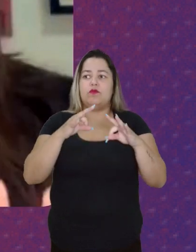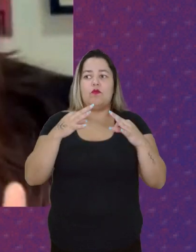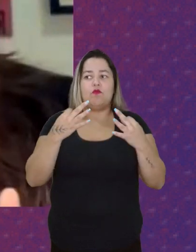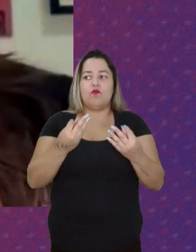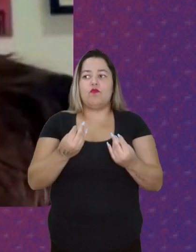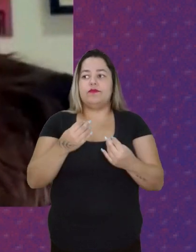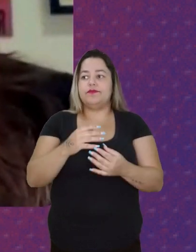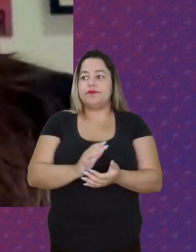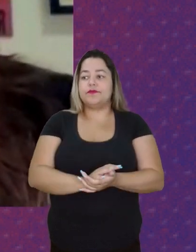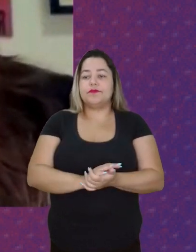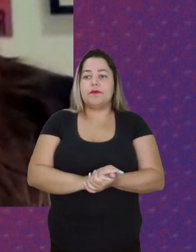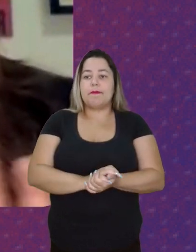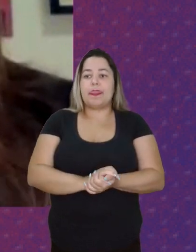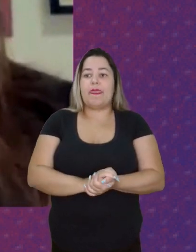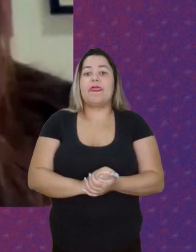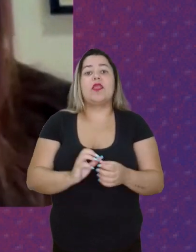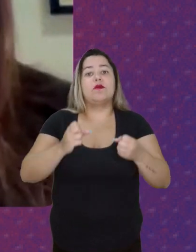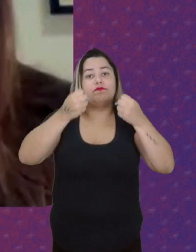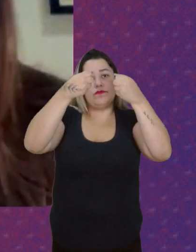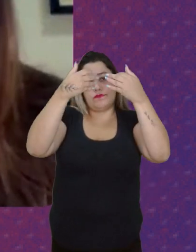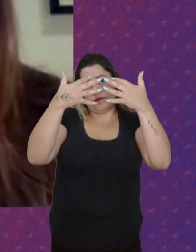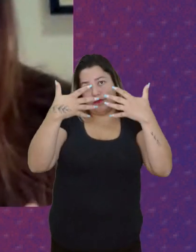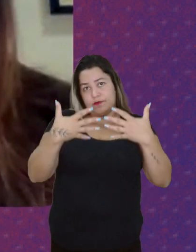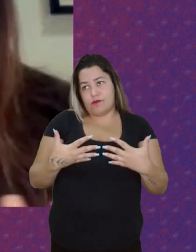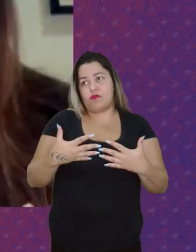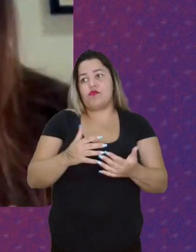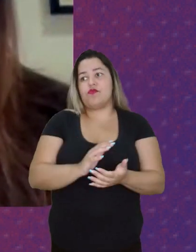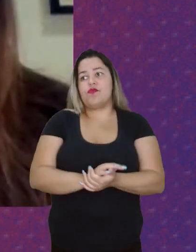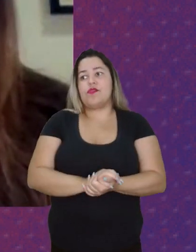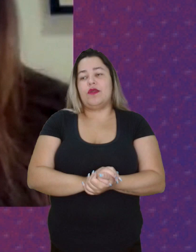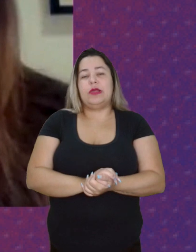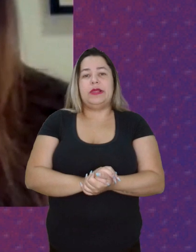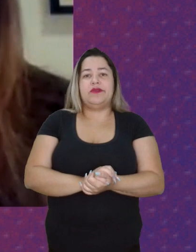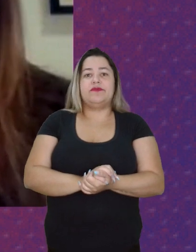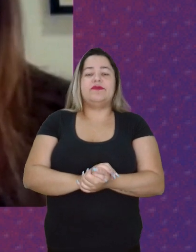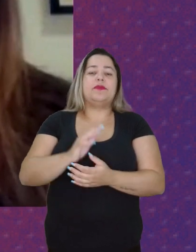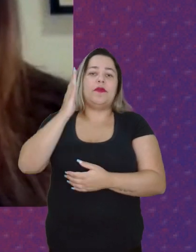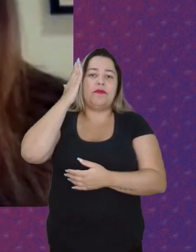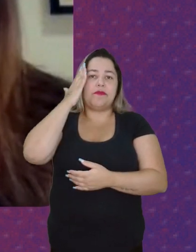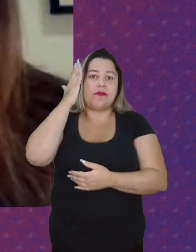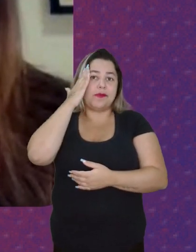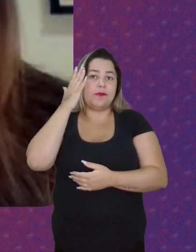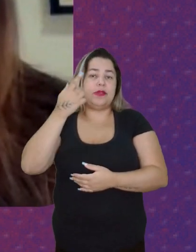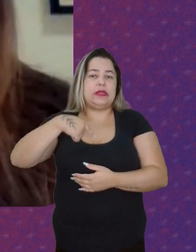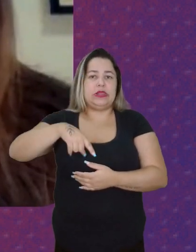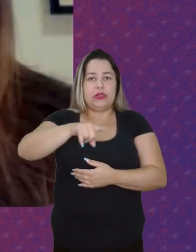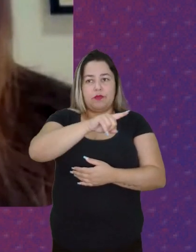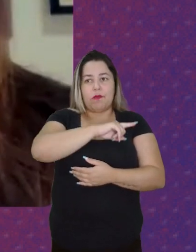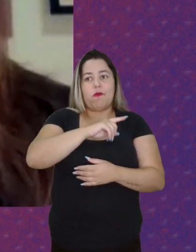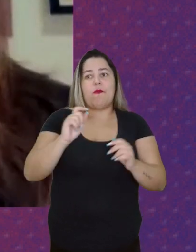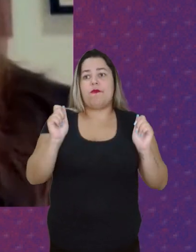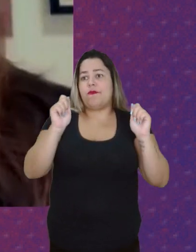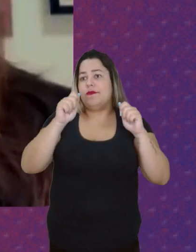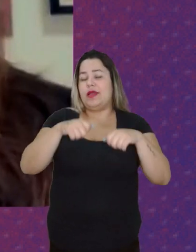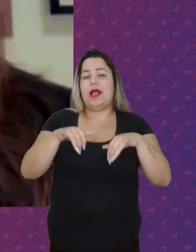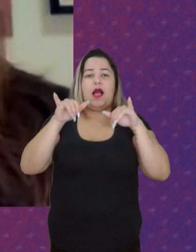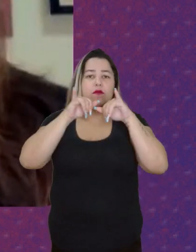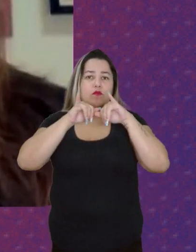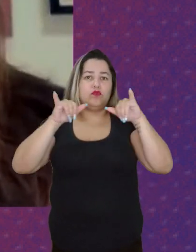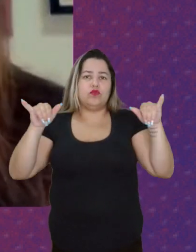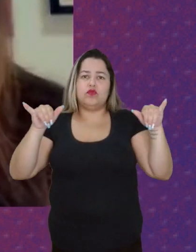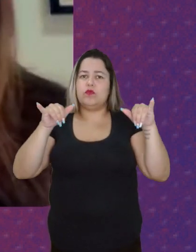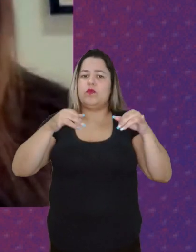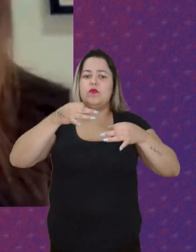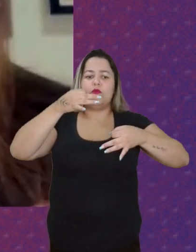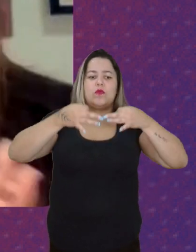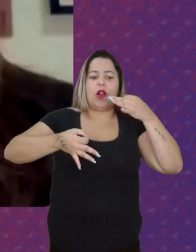Então, eu preciso explicar o beabá para vocês, né? Então, vocês sabem que a gente precisa declarar tudo para a Justiça Eleitoral.